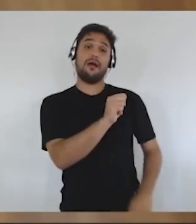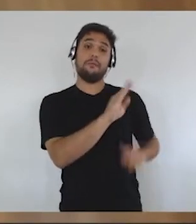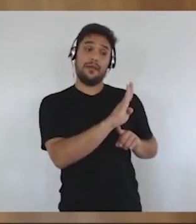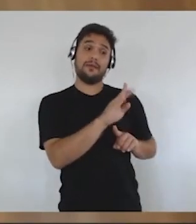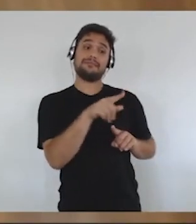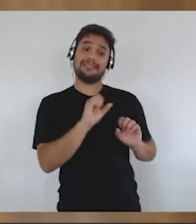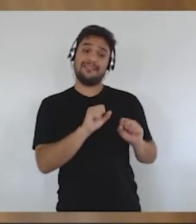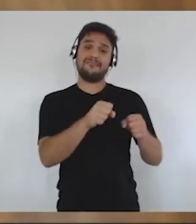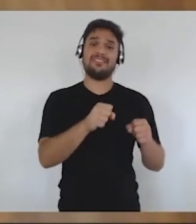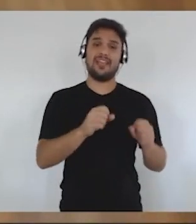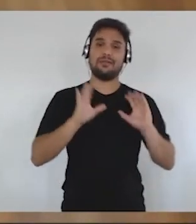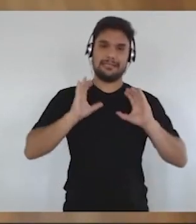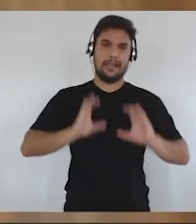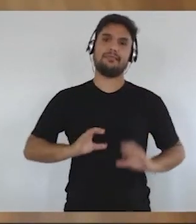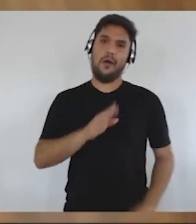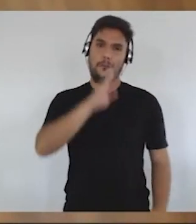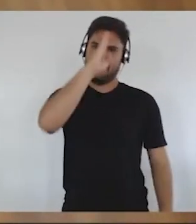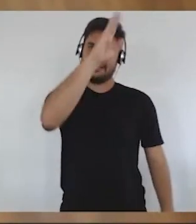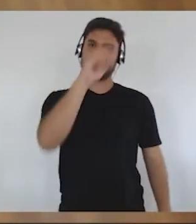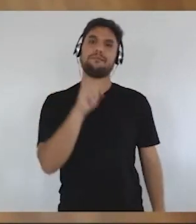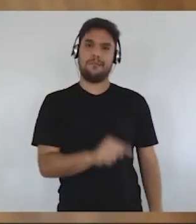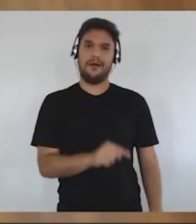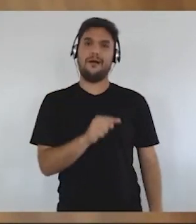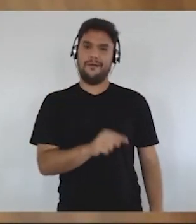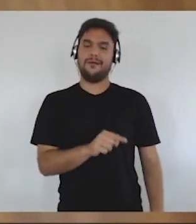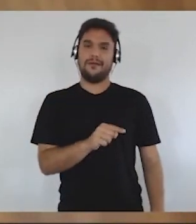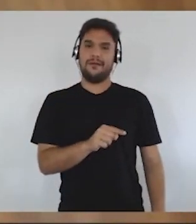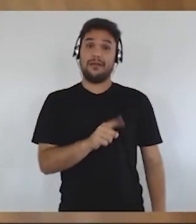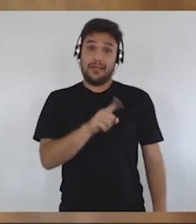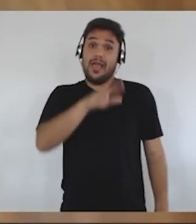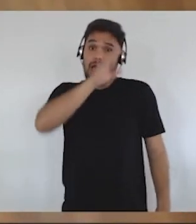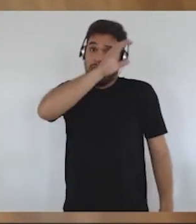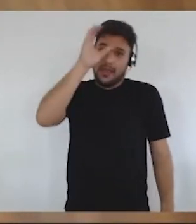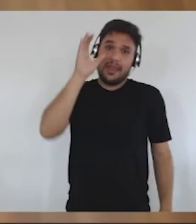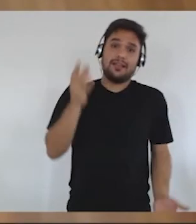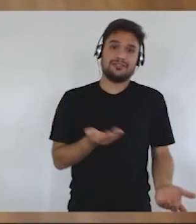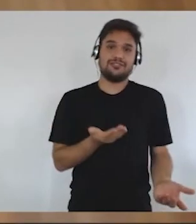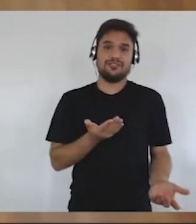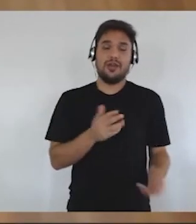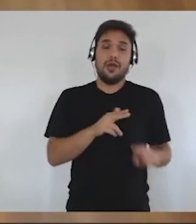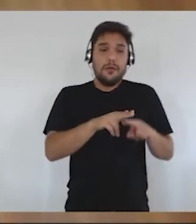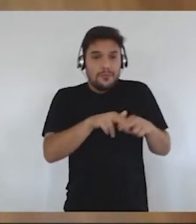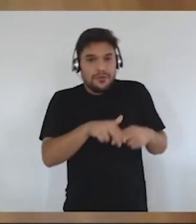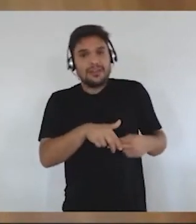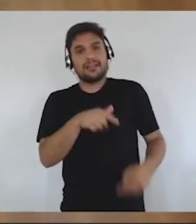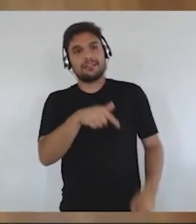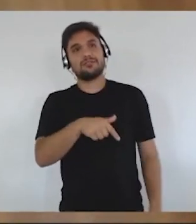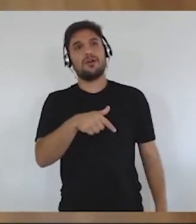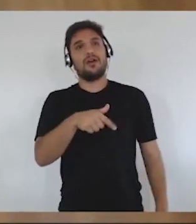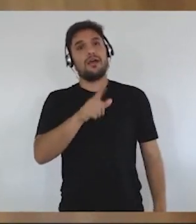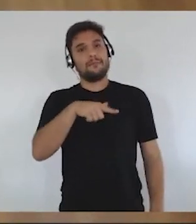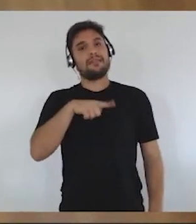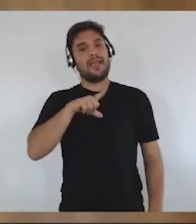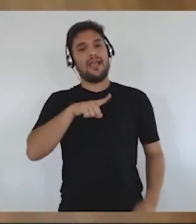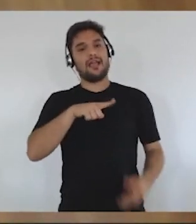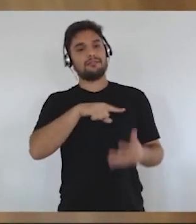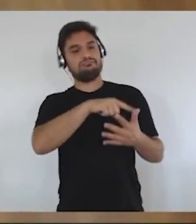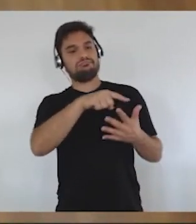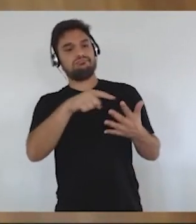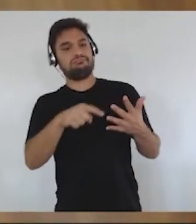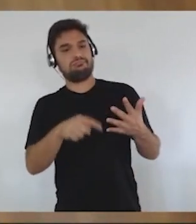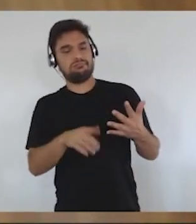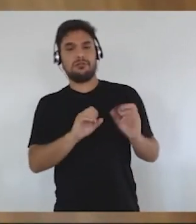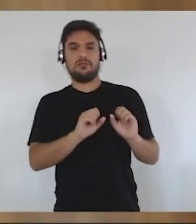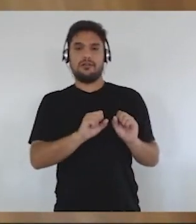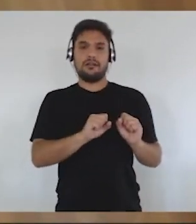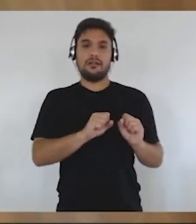defesa do cidadão defendido pelo advogado. É essa a razão de ser dessas prerrogativas em 21